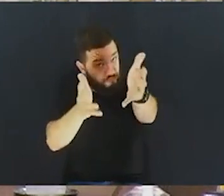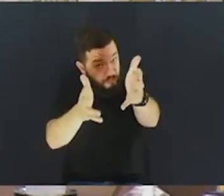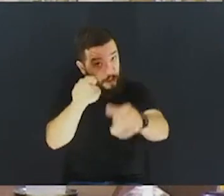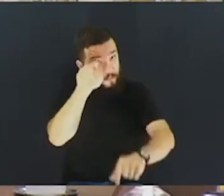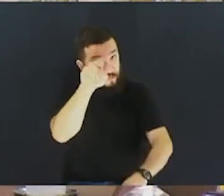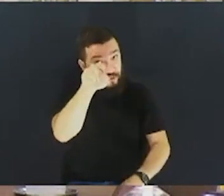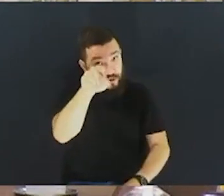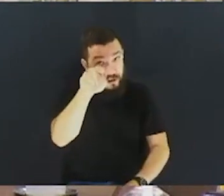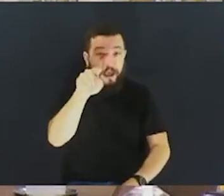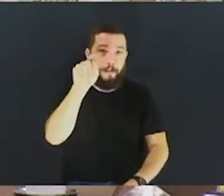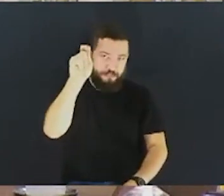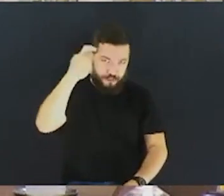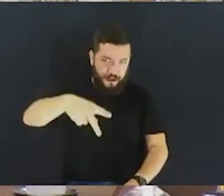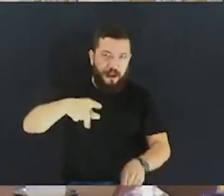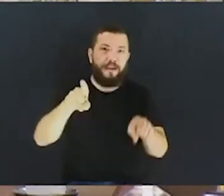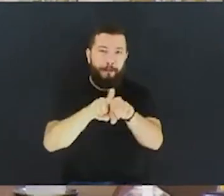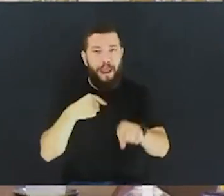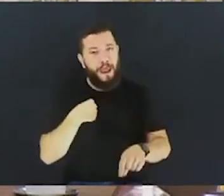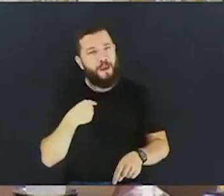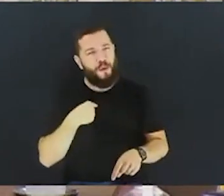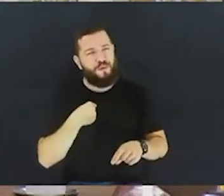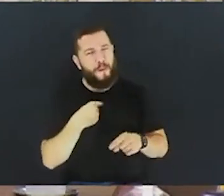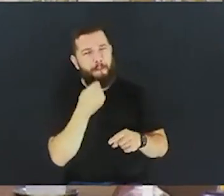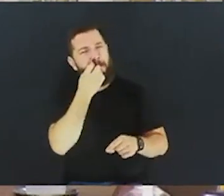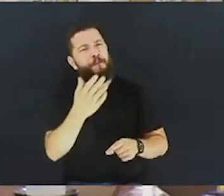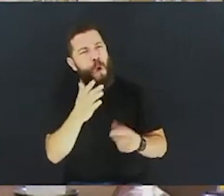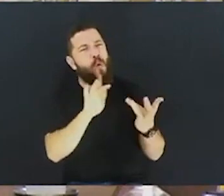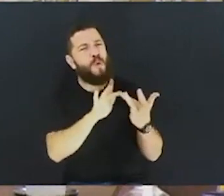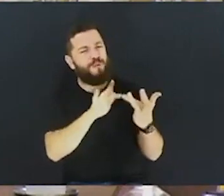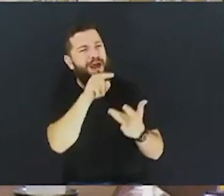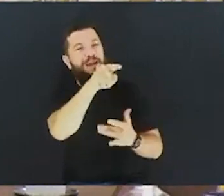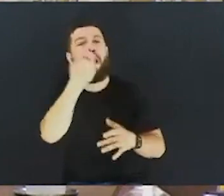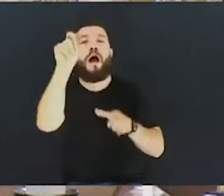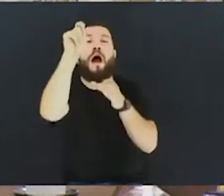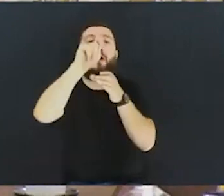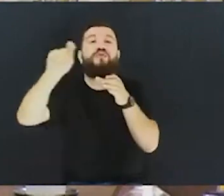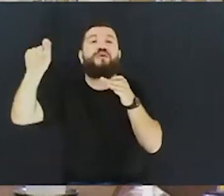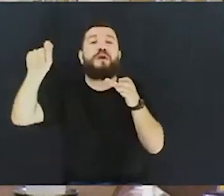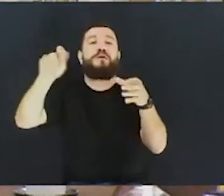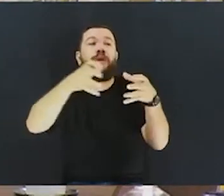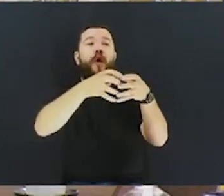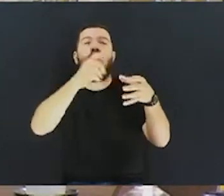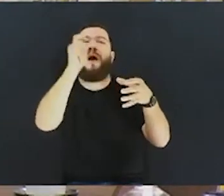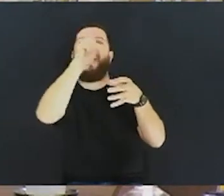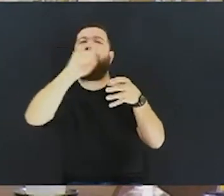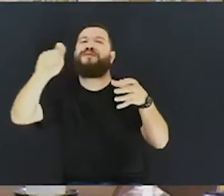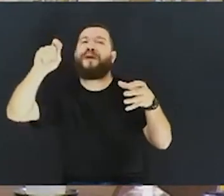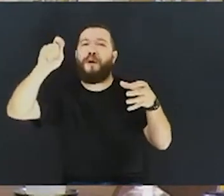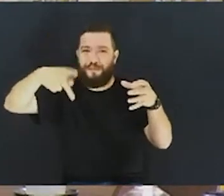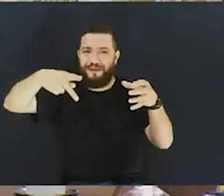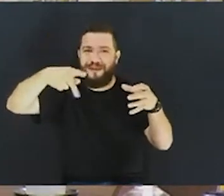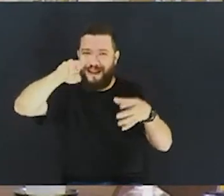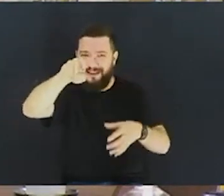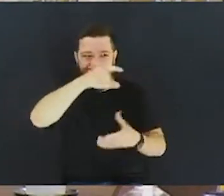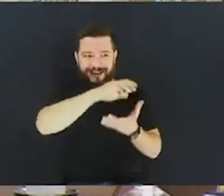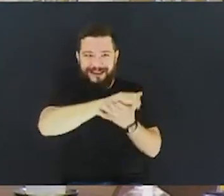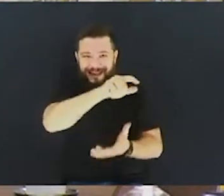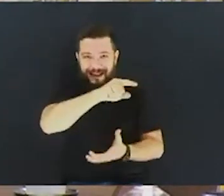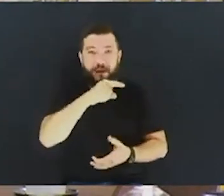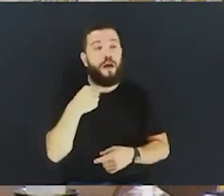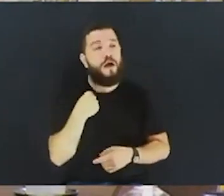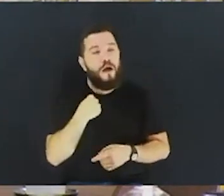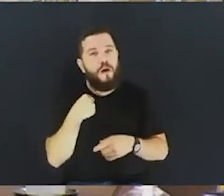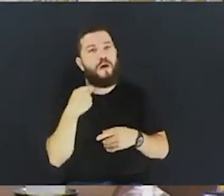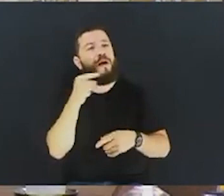Prefeitura Municipal de Curitiba, onde conheço muita gente de lá, e as pessoas da associação